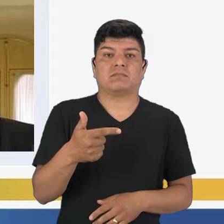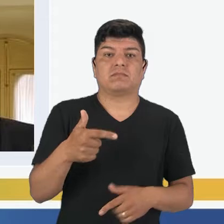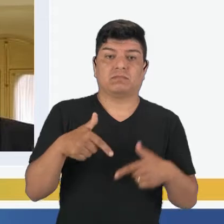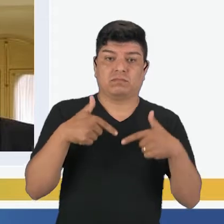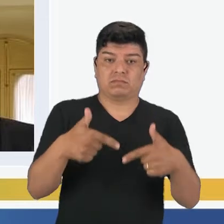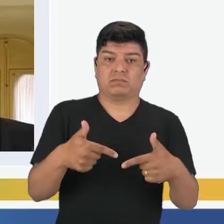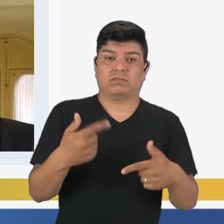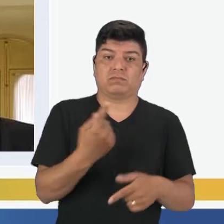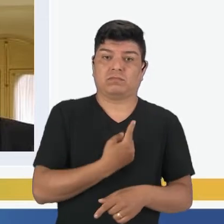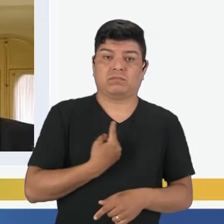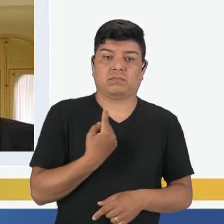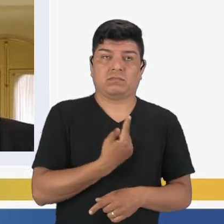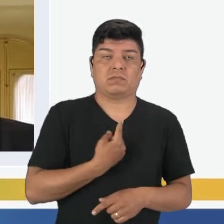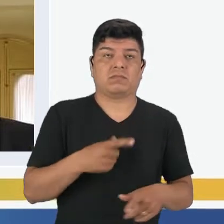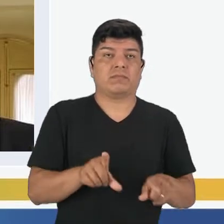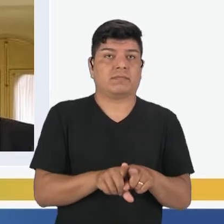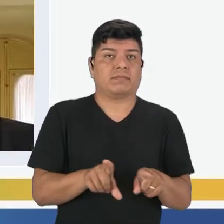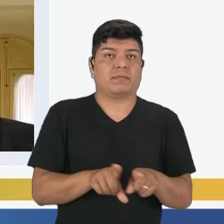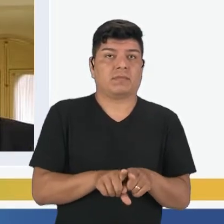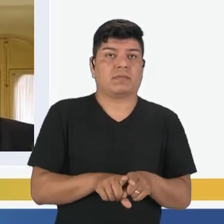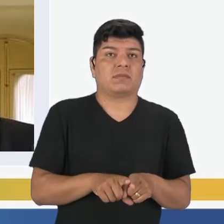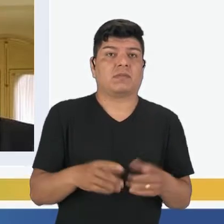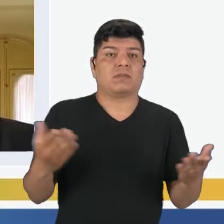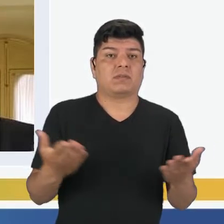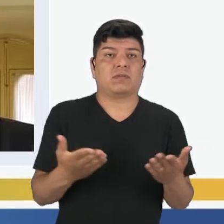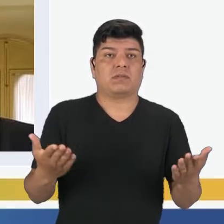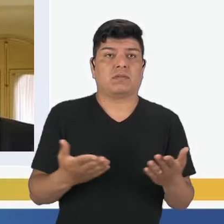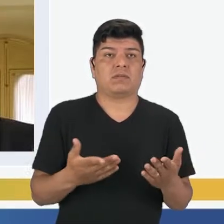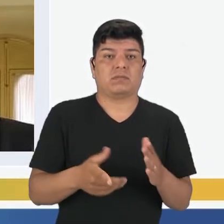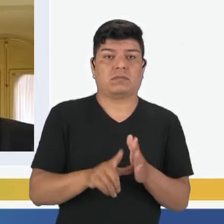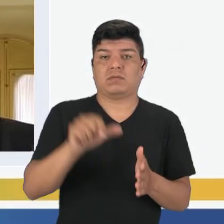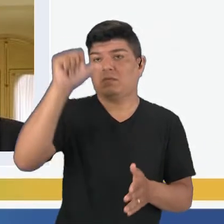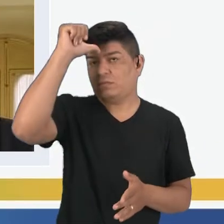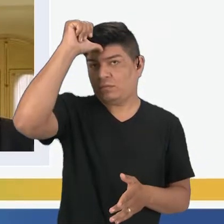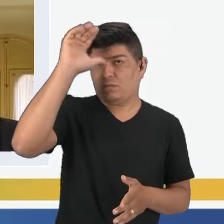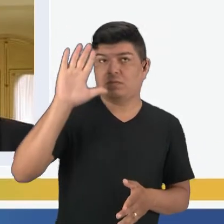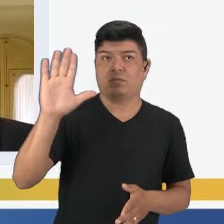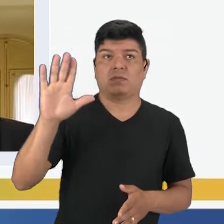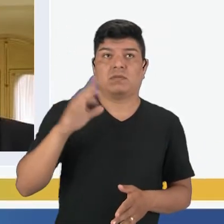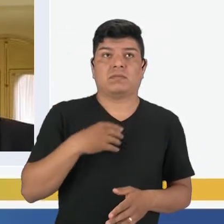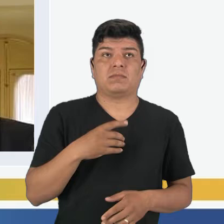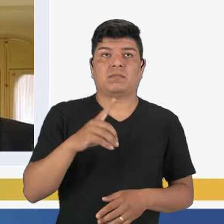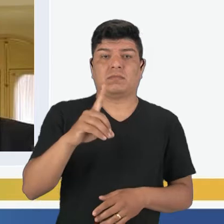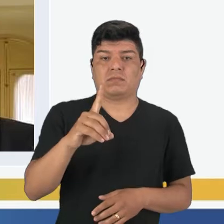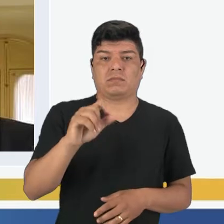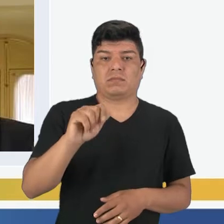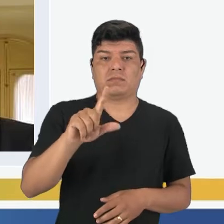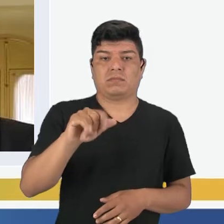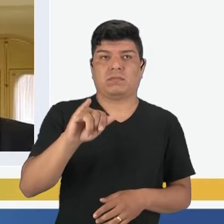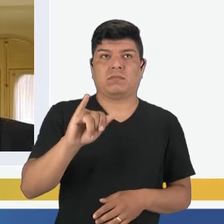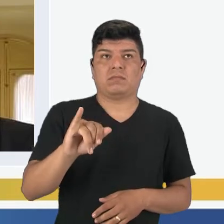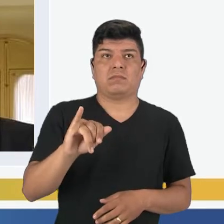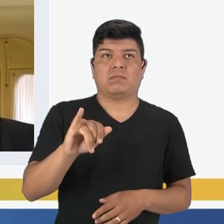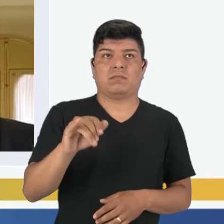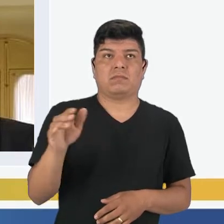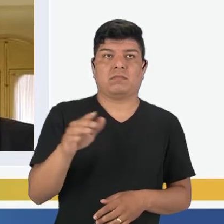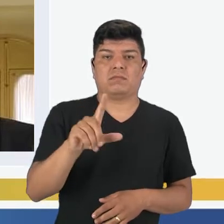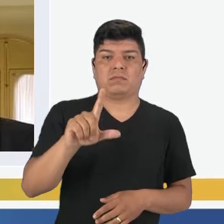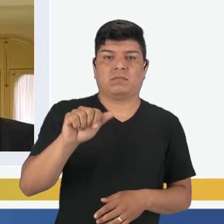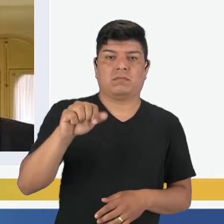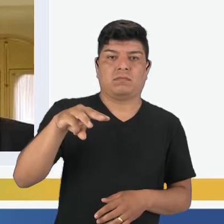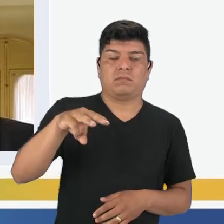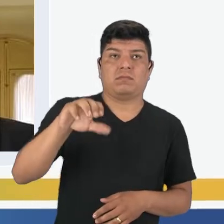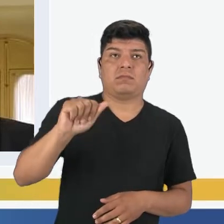luta de independência, essa mais recente do que a luta da Índia, que é o Dalai Lama. Ele é um guru